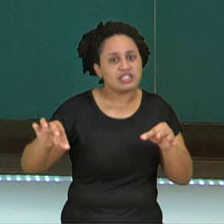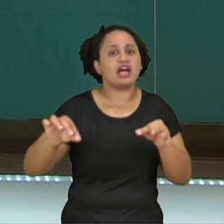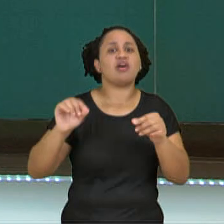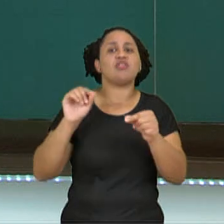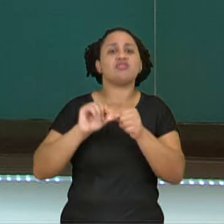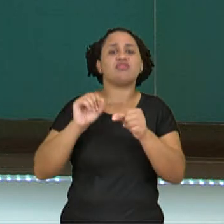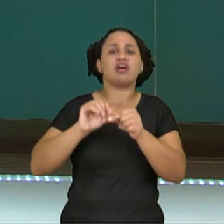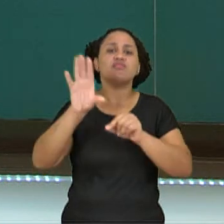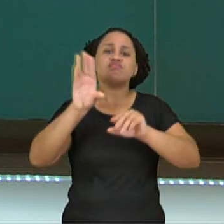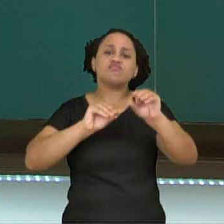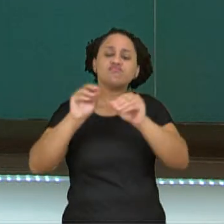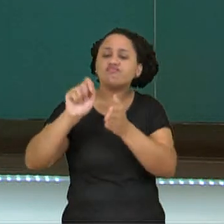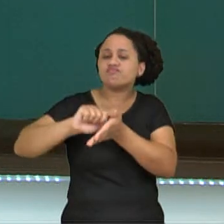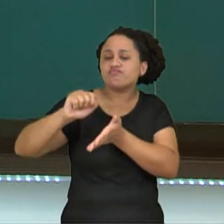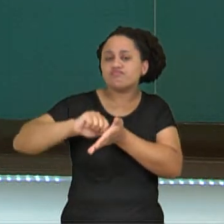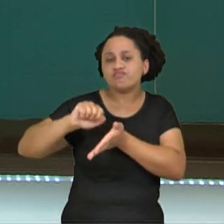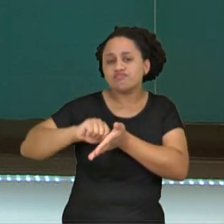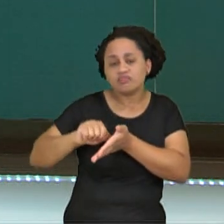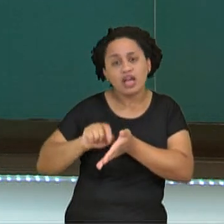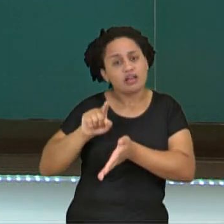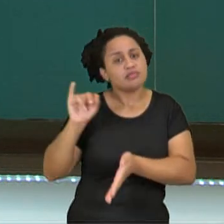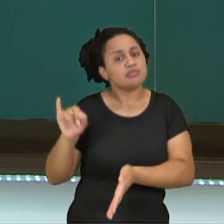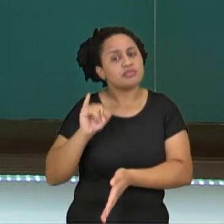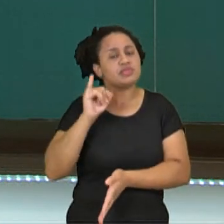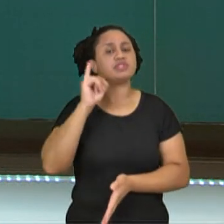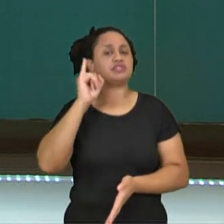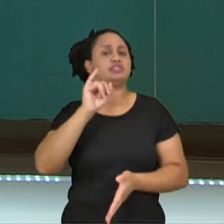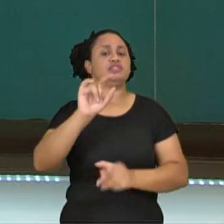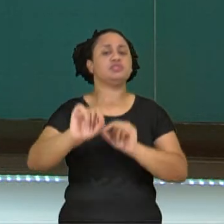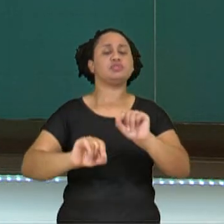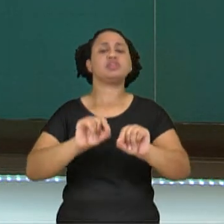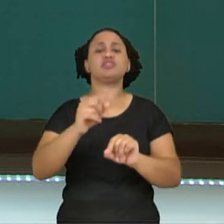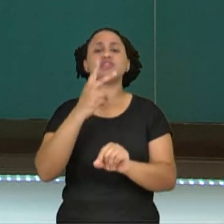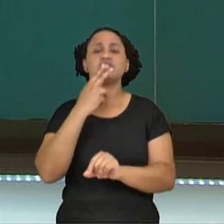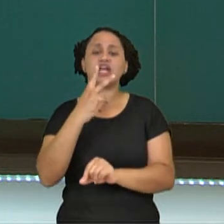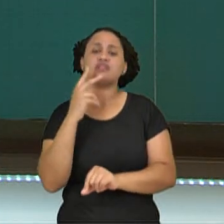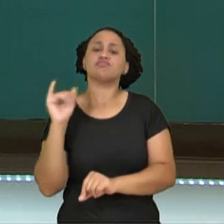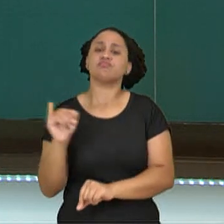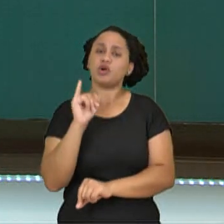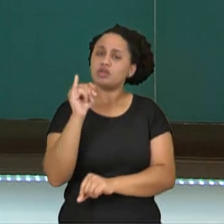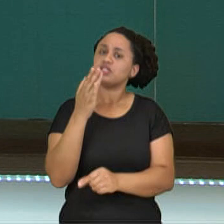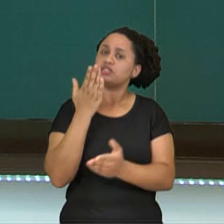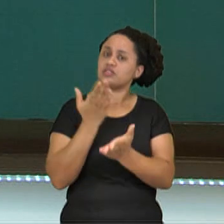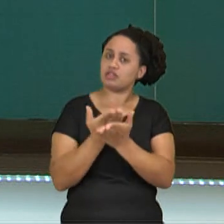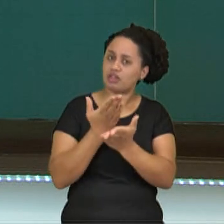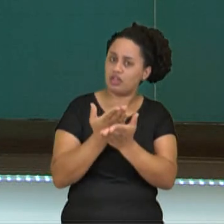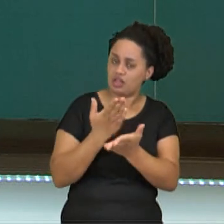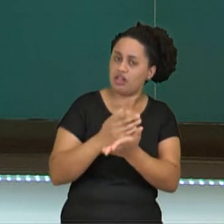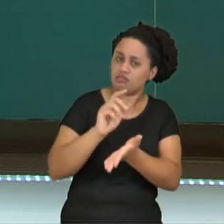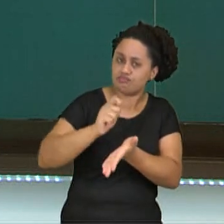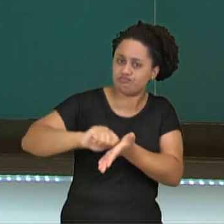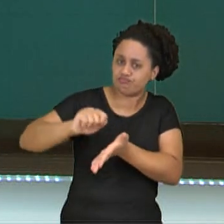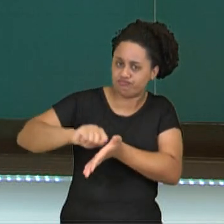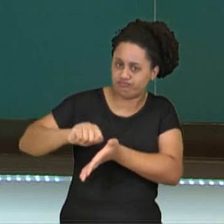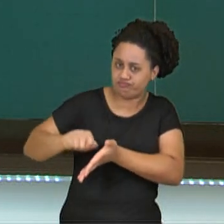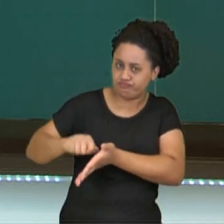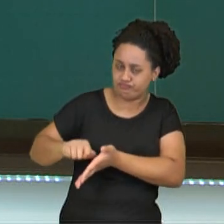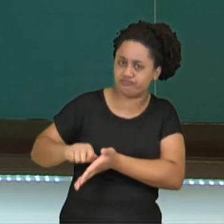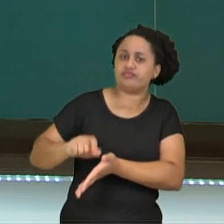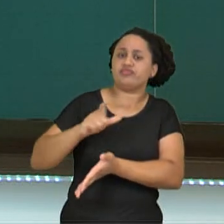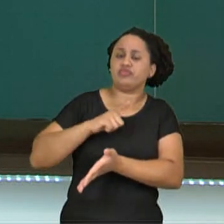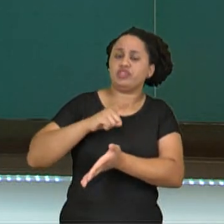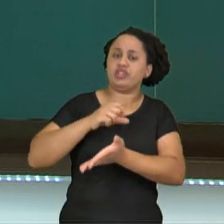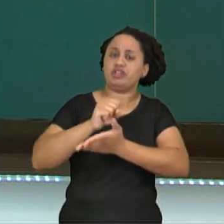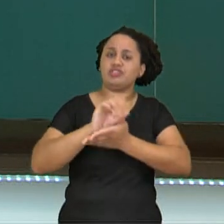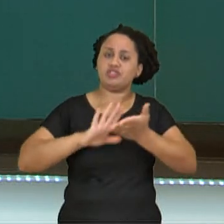faça as suas anotações, é super importante. O que você acha de importante nessa aula, anote. Tem